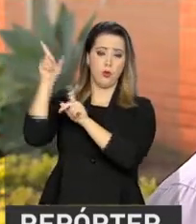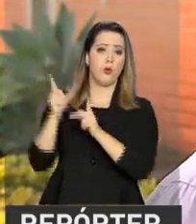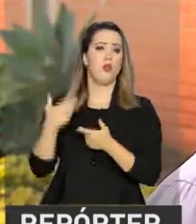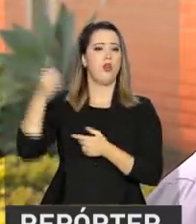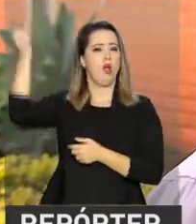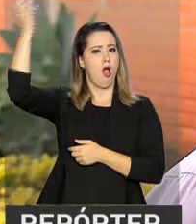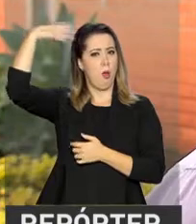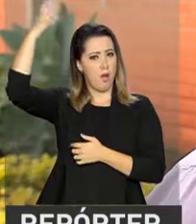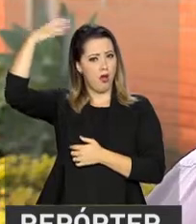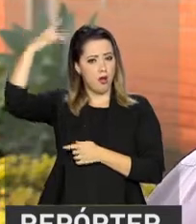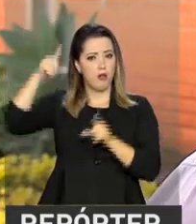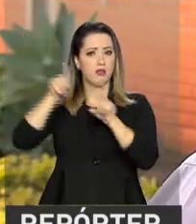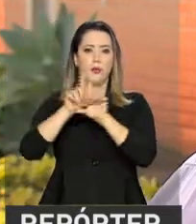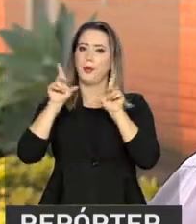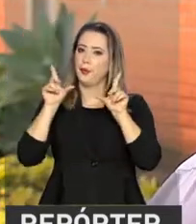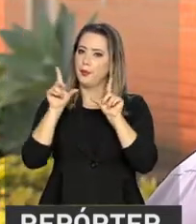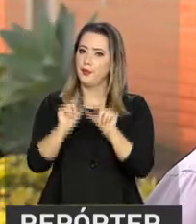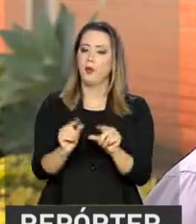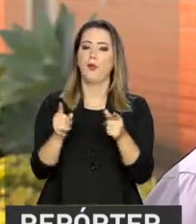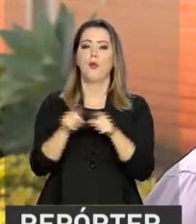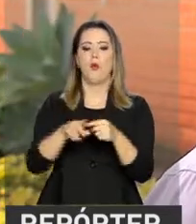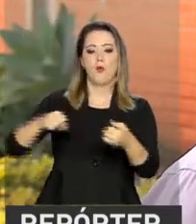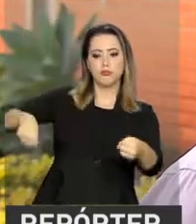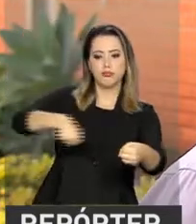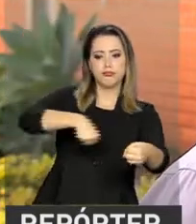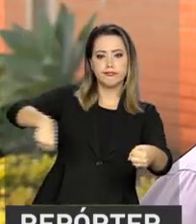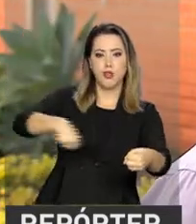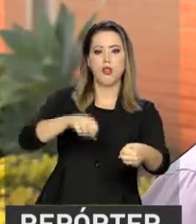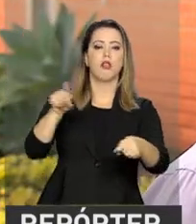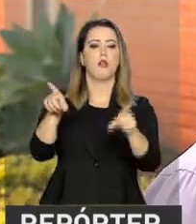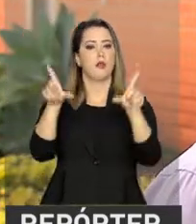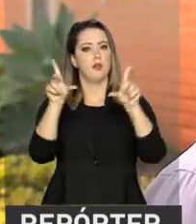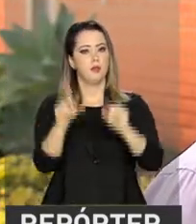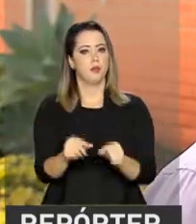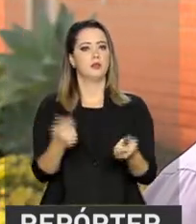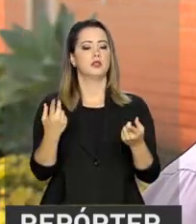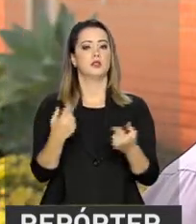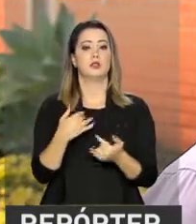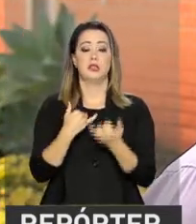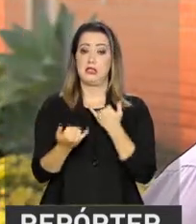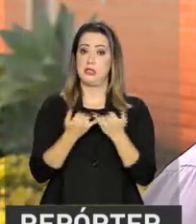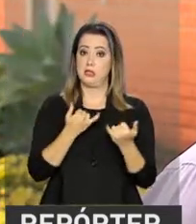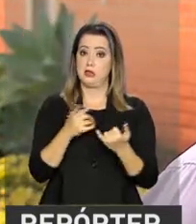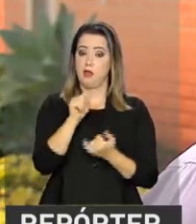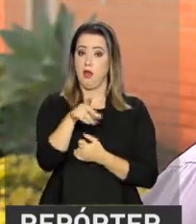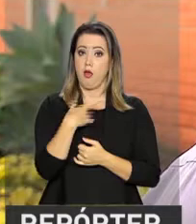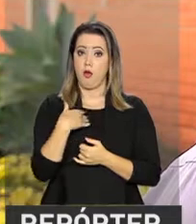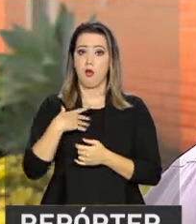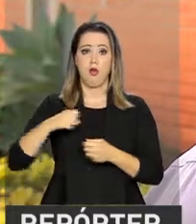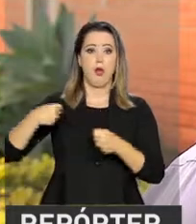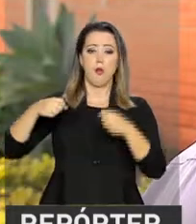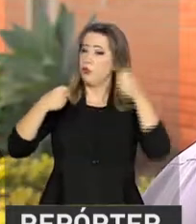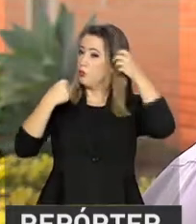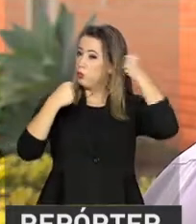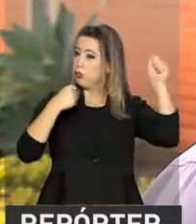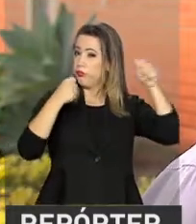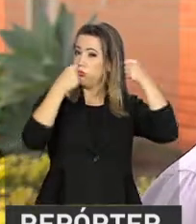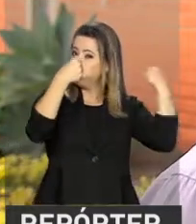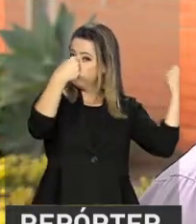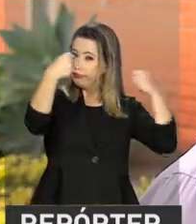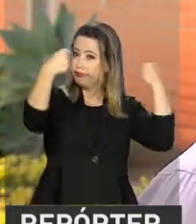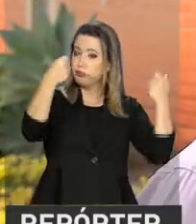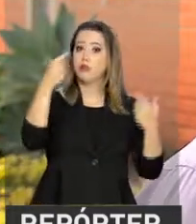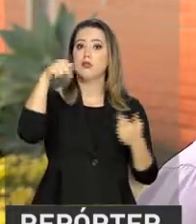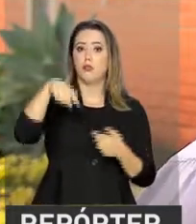usar menos o ferro de passar roupa até alguns equipamentos como por exemplo o secador de cabelo isso gasta muita energia